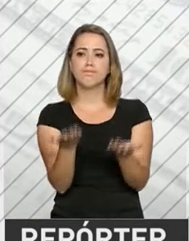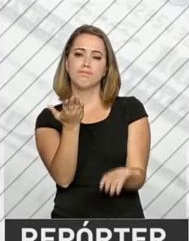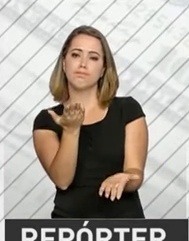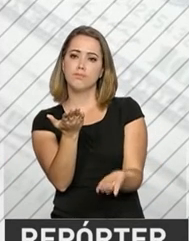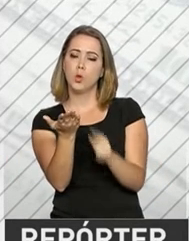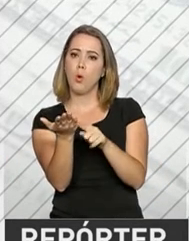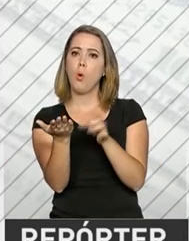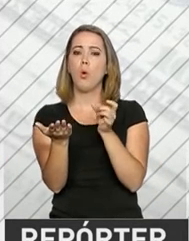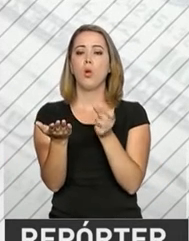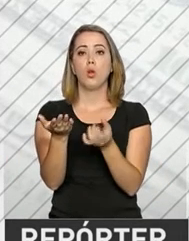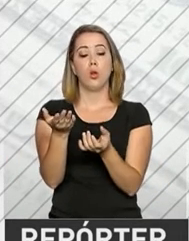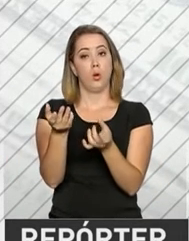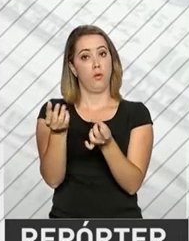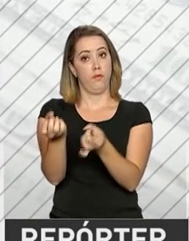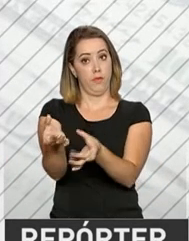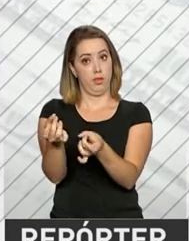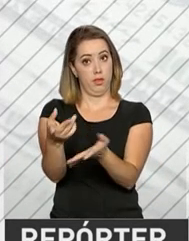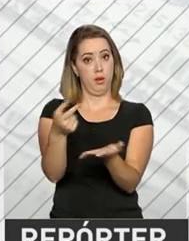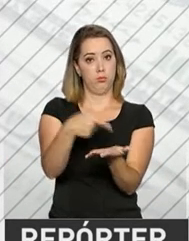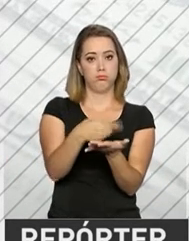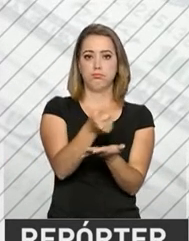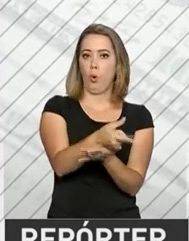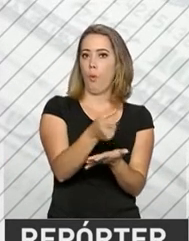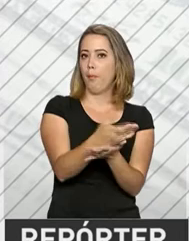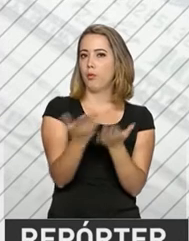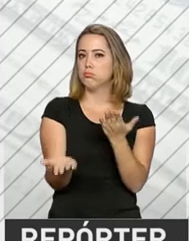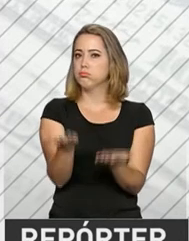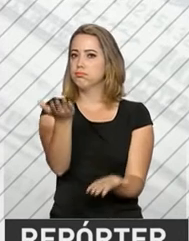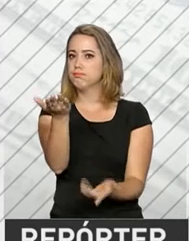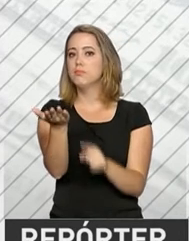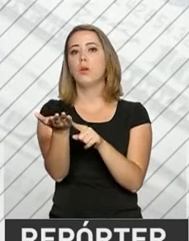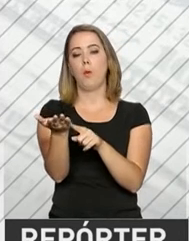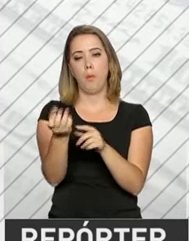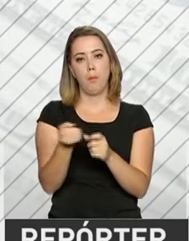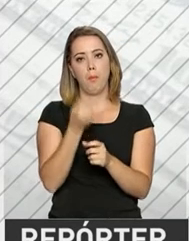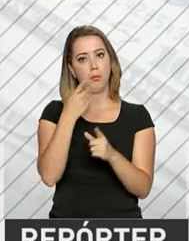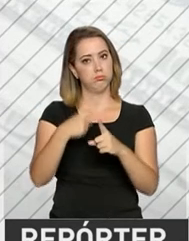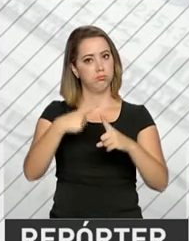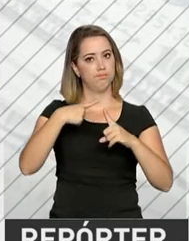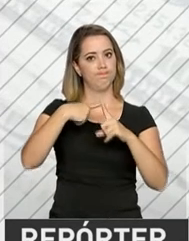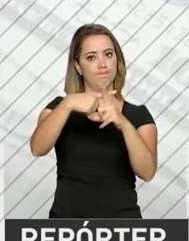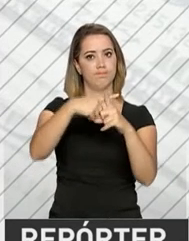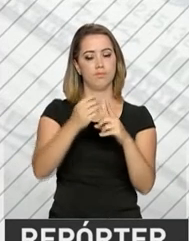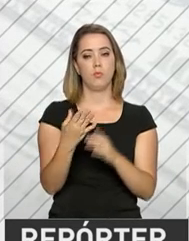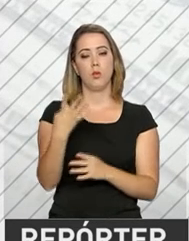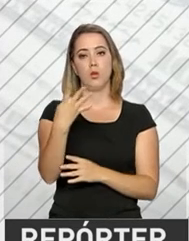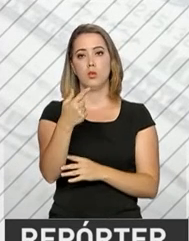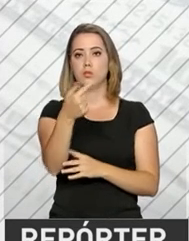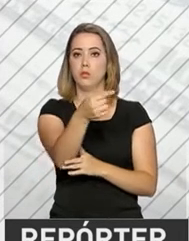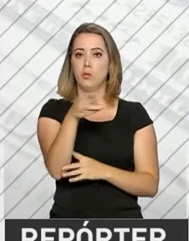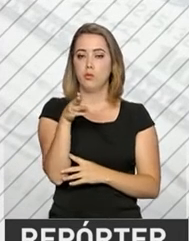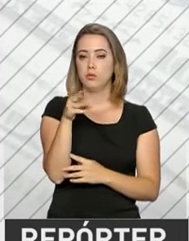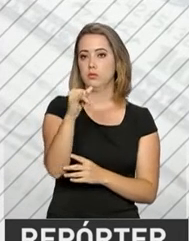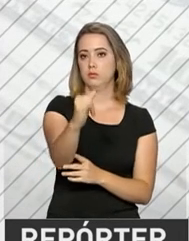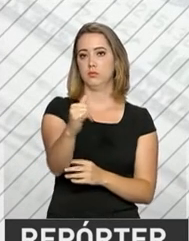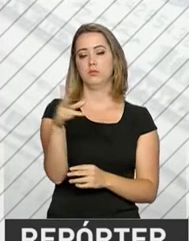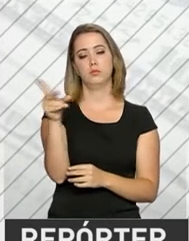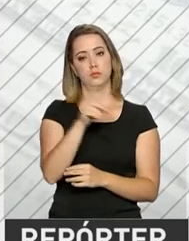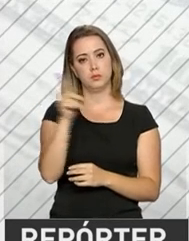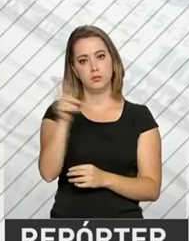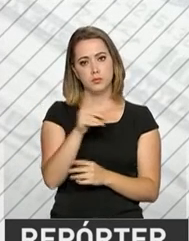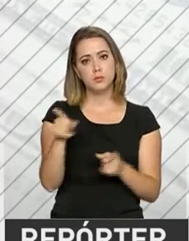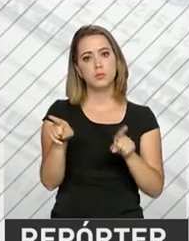comprou de fora e o que vendeu para outros países rendeu um saldo positivo de quase 47 bilhões e